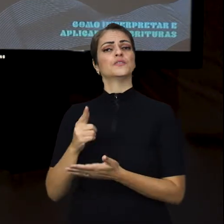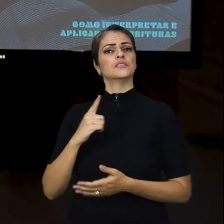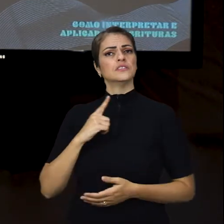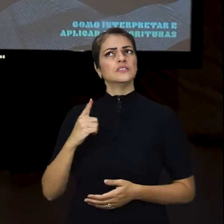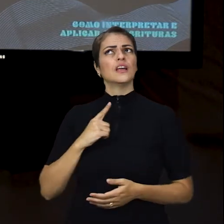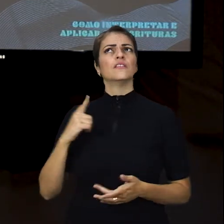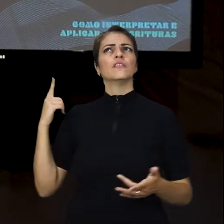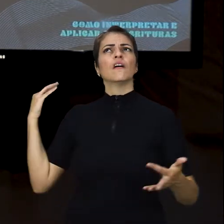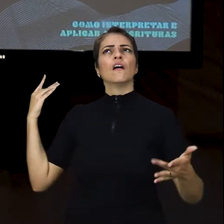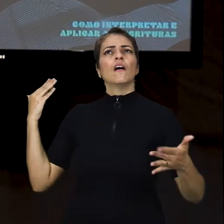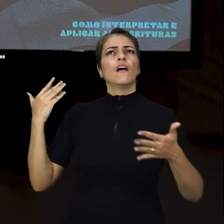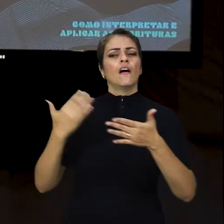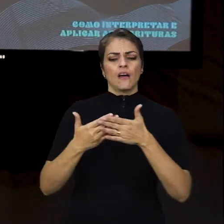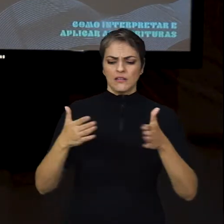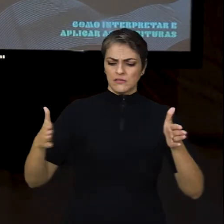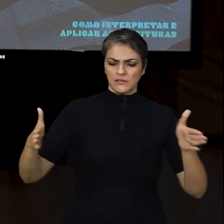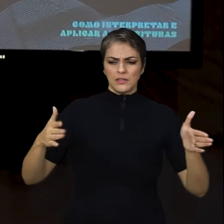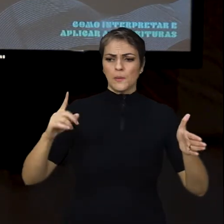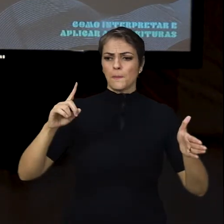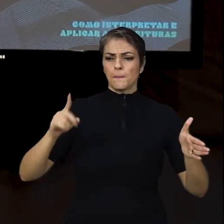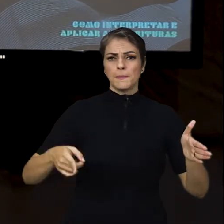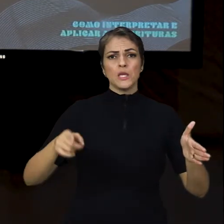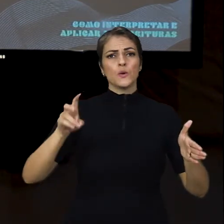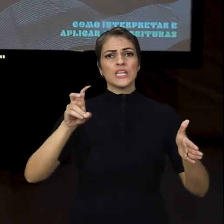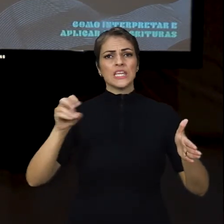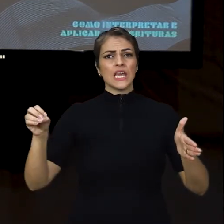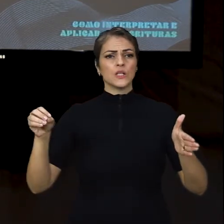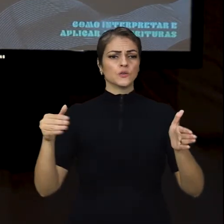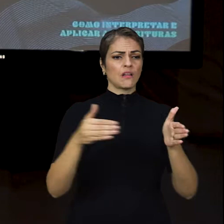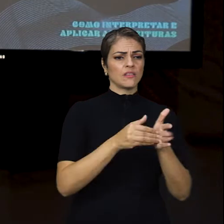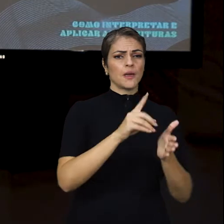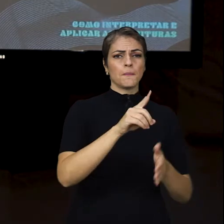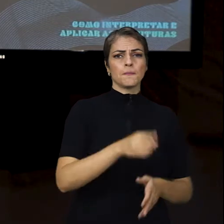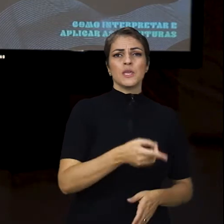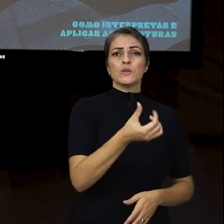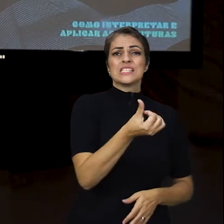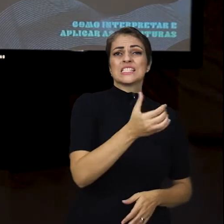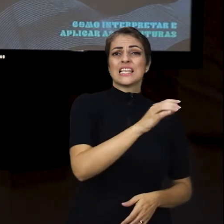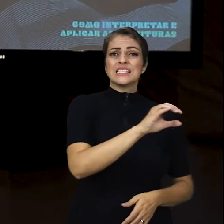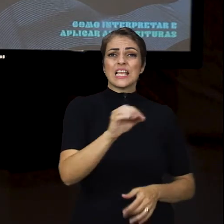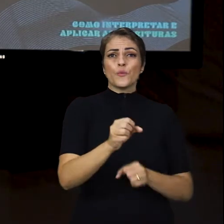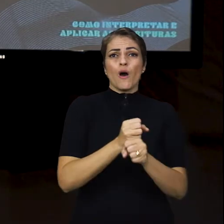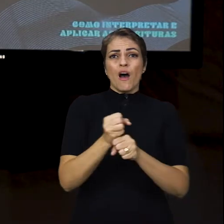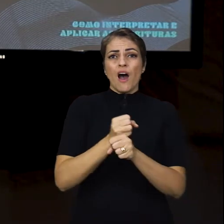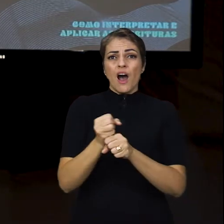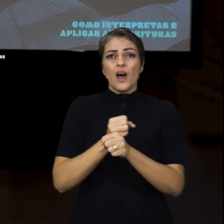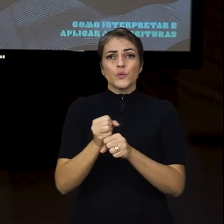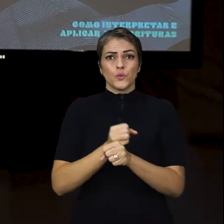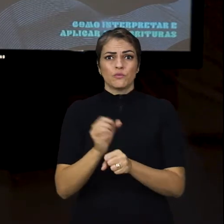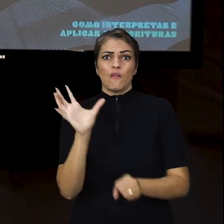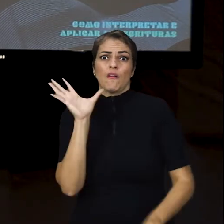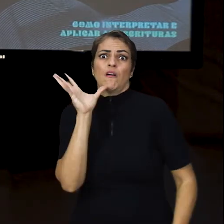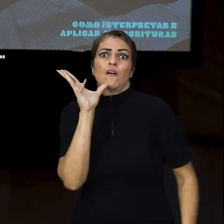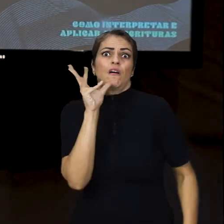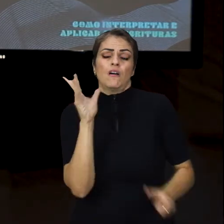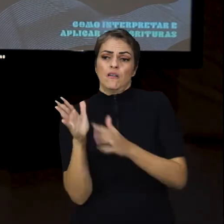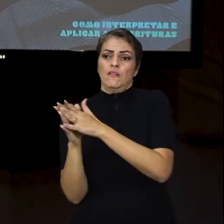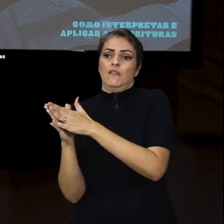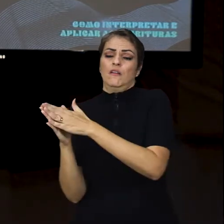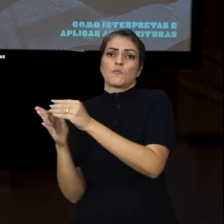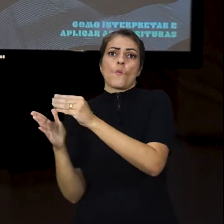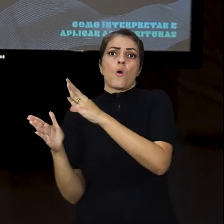longo de cerca de 1.600, entre 1.500 e 1.600 anos de história. Então perceba o tamanho